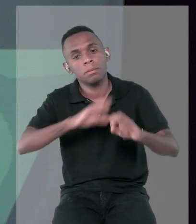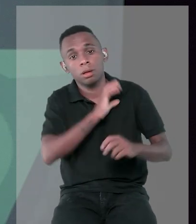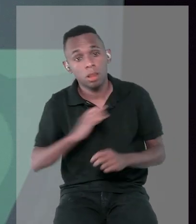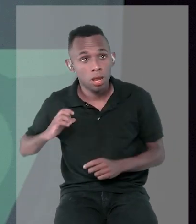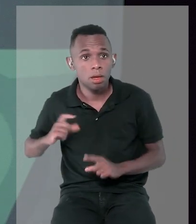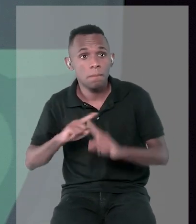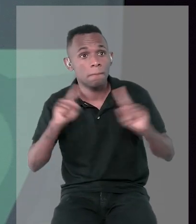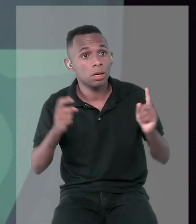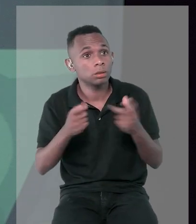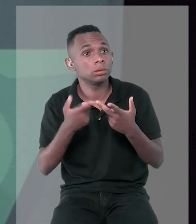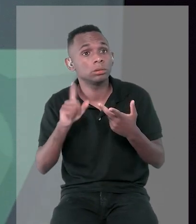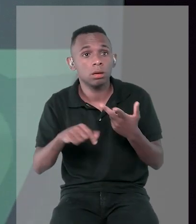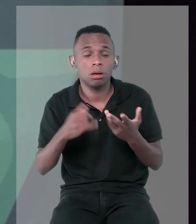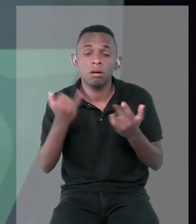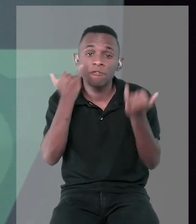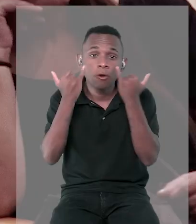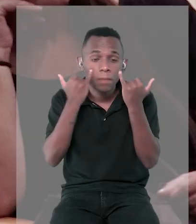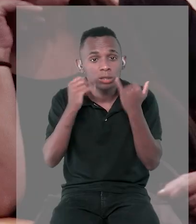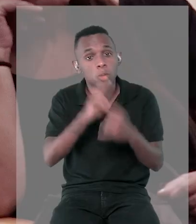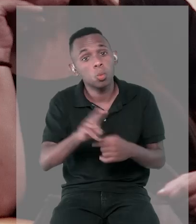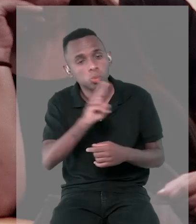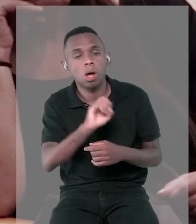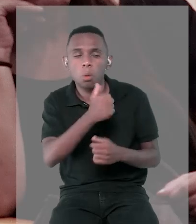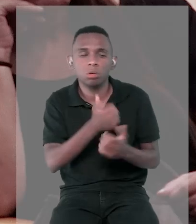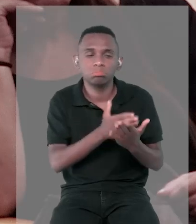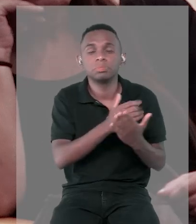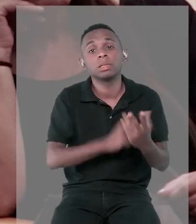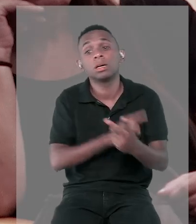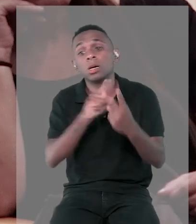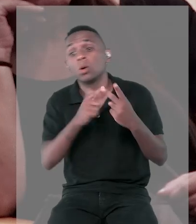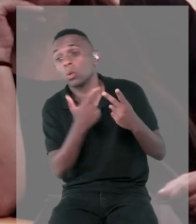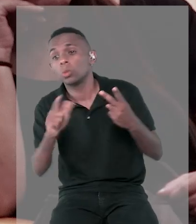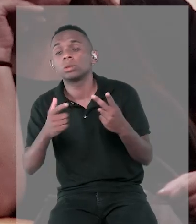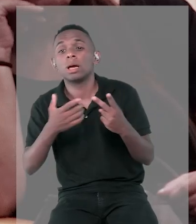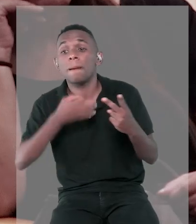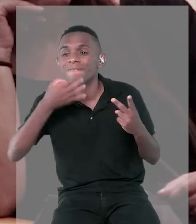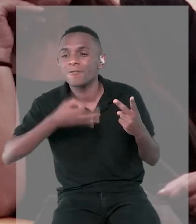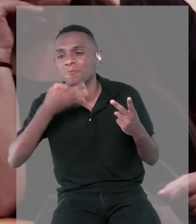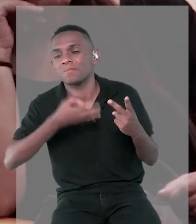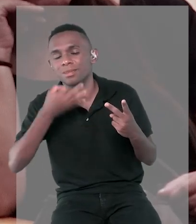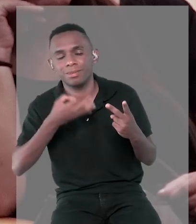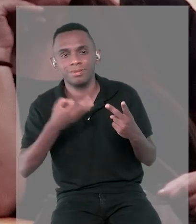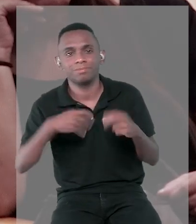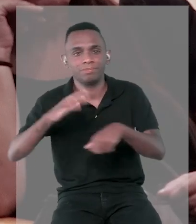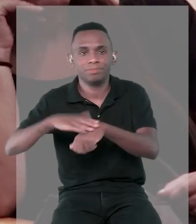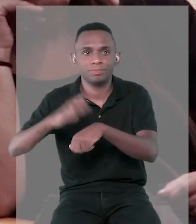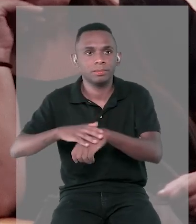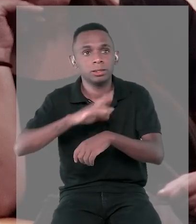Clarice. Mas uma coisa é você usar uma informação. O público acompanha atentamente a fala de